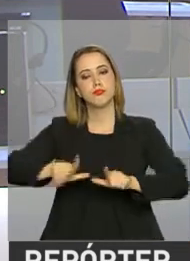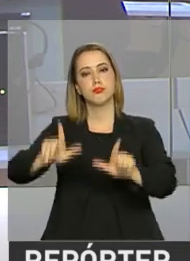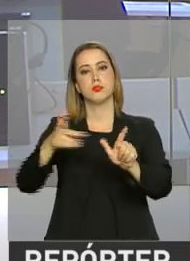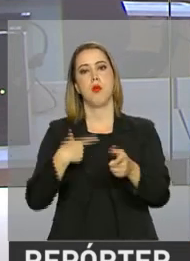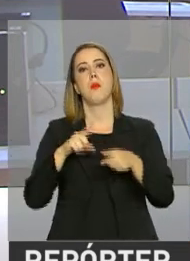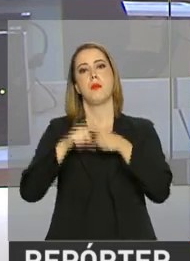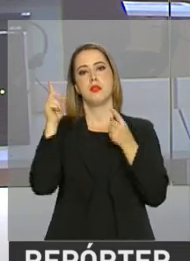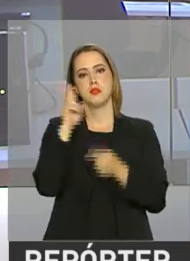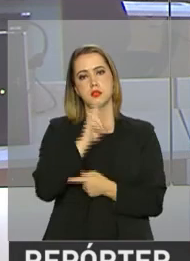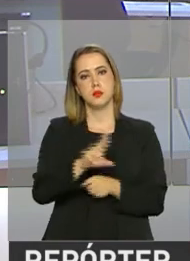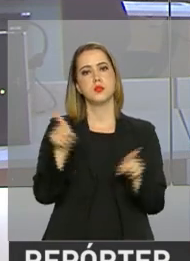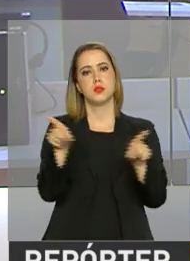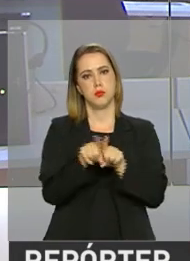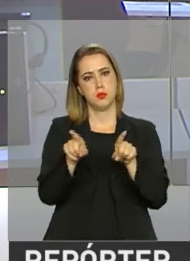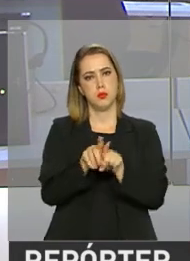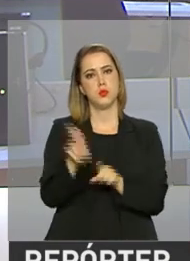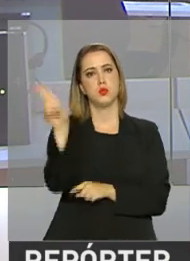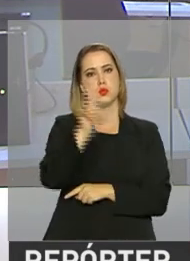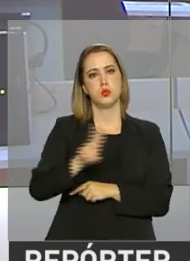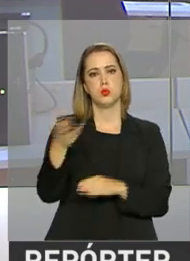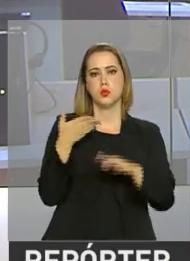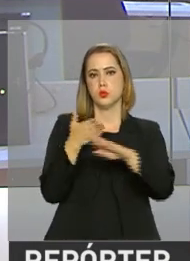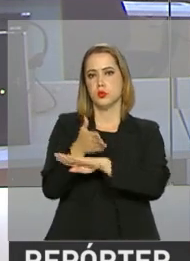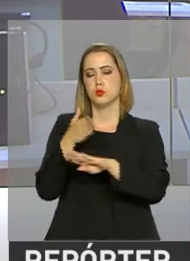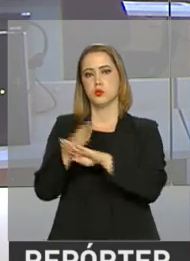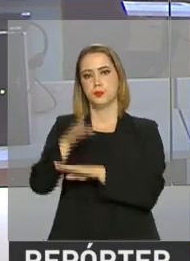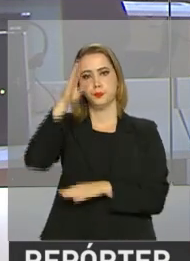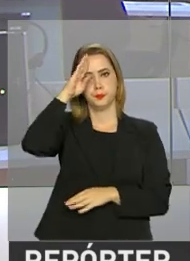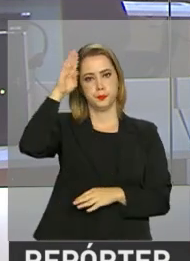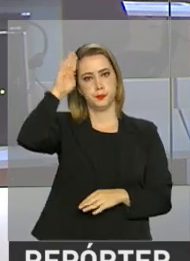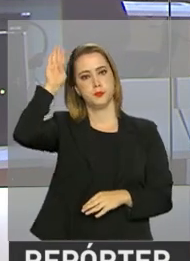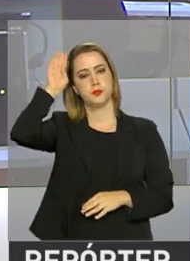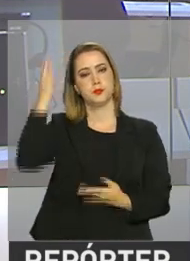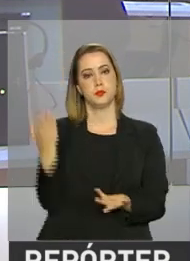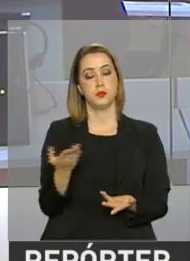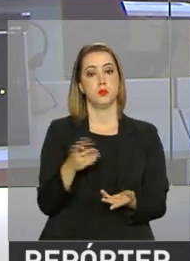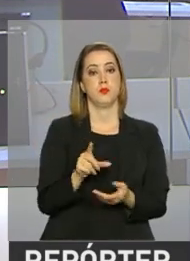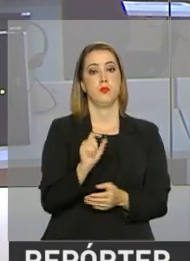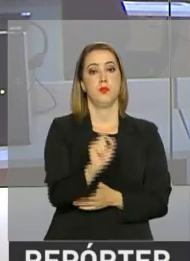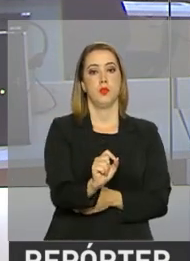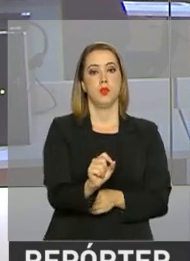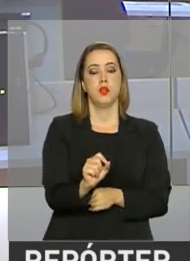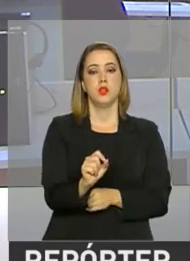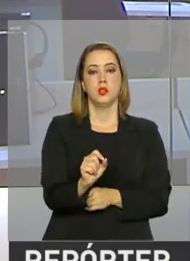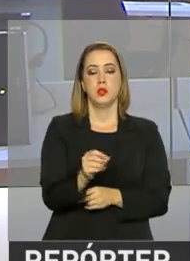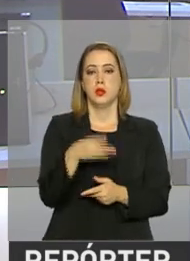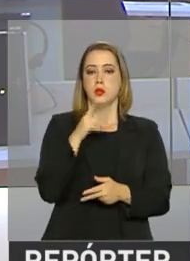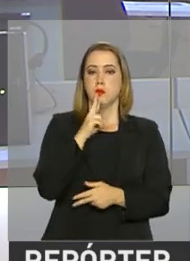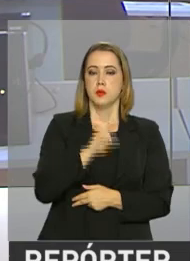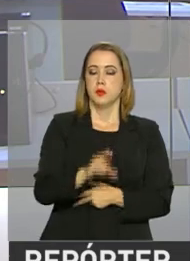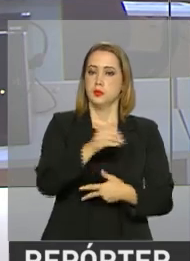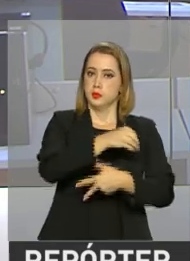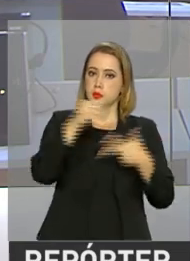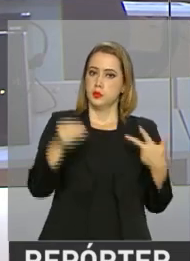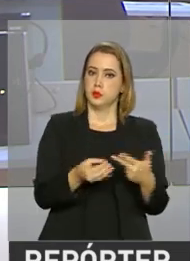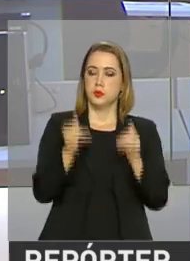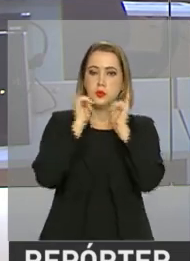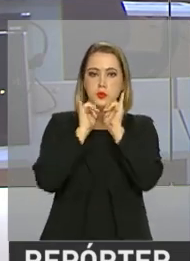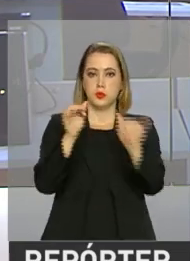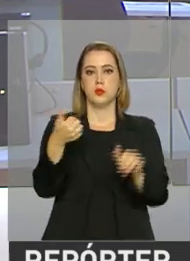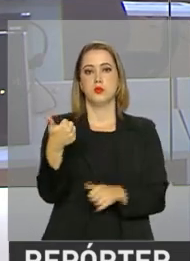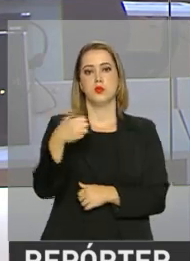também podem ser usados para acesso ao ensino superior e também a programas de educação o resultado final do enem será divulgado